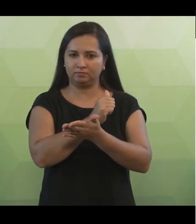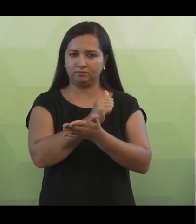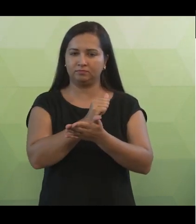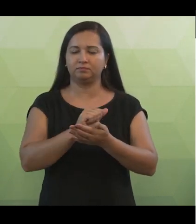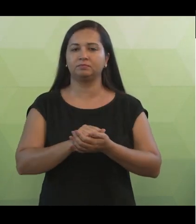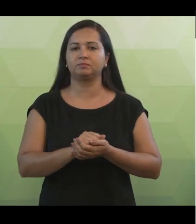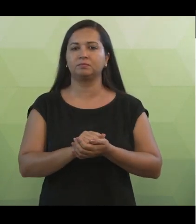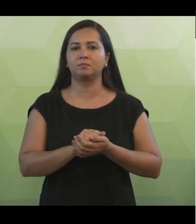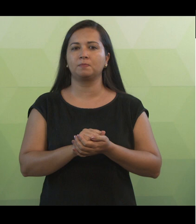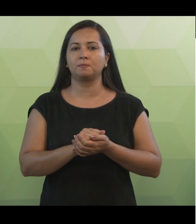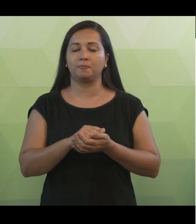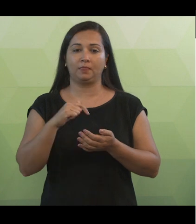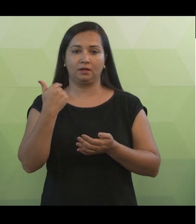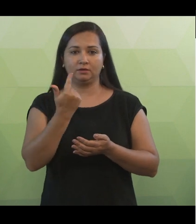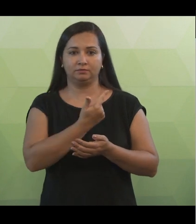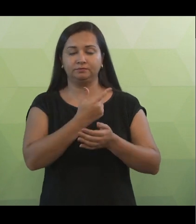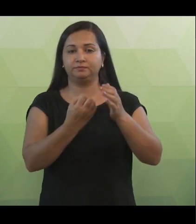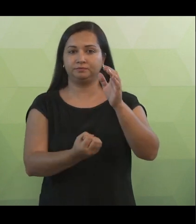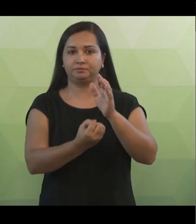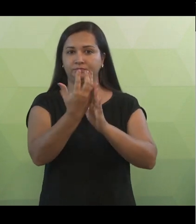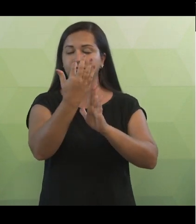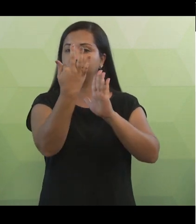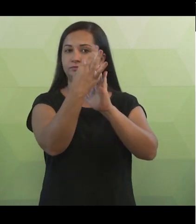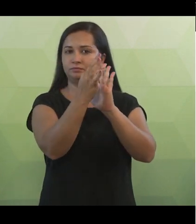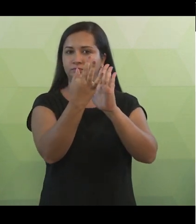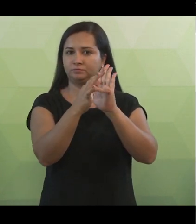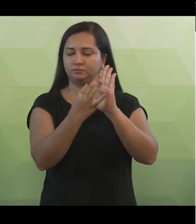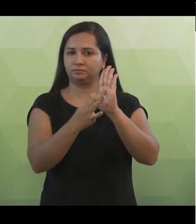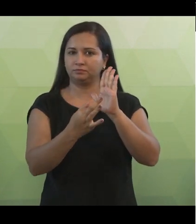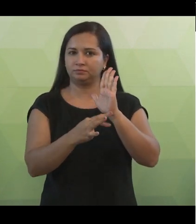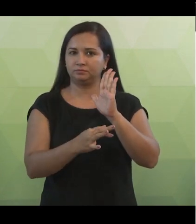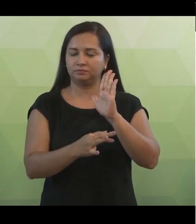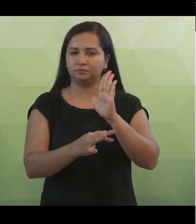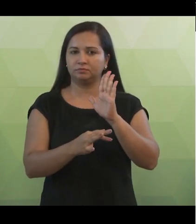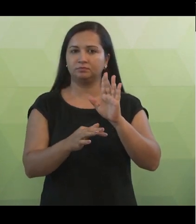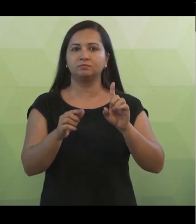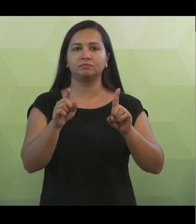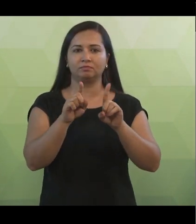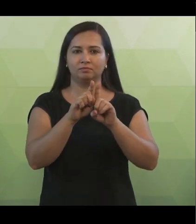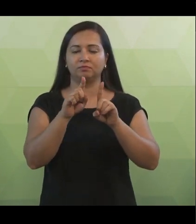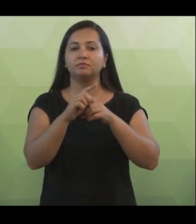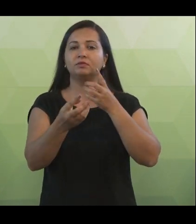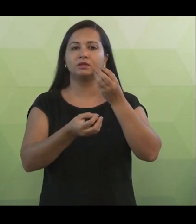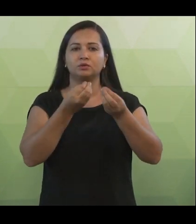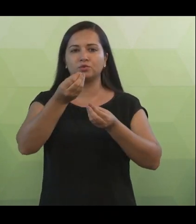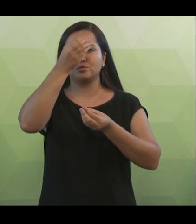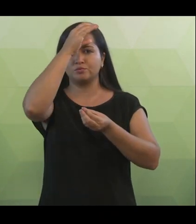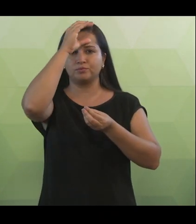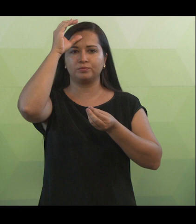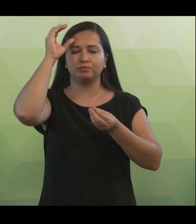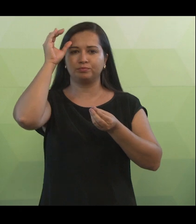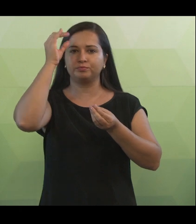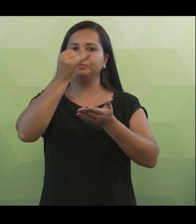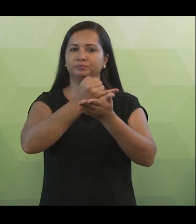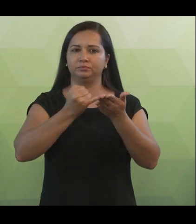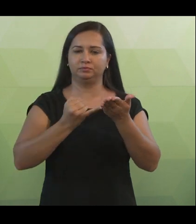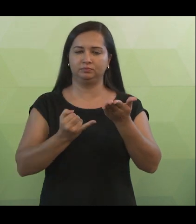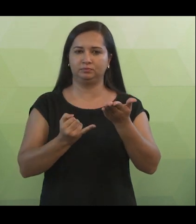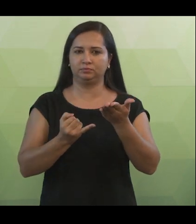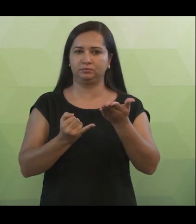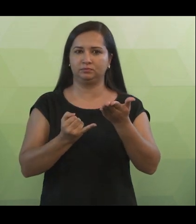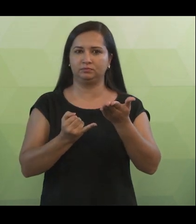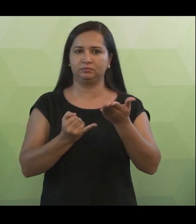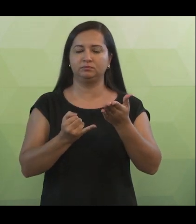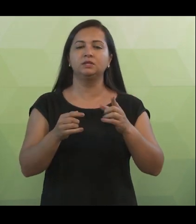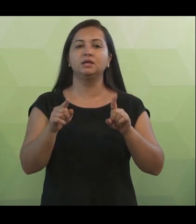Implementamos os formulários de inserção e a edição do cadastro de clientes e desenvolvemos a função